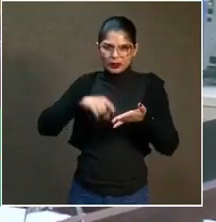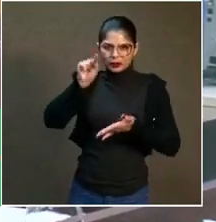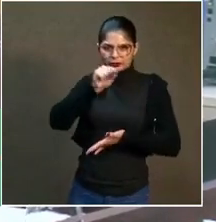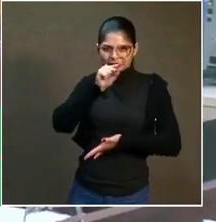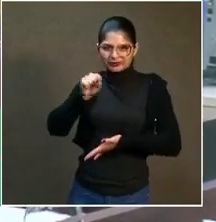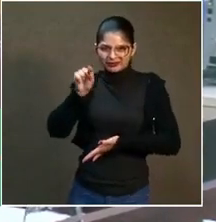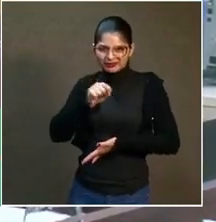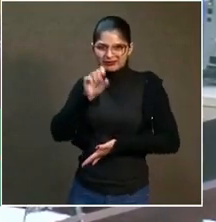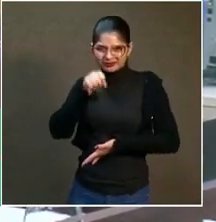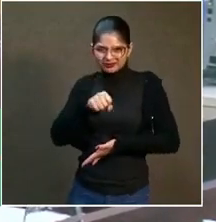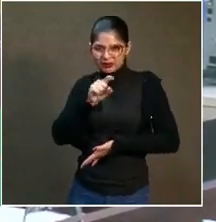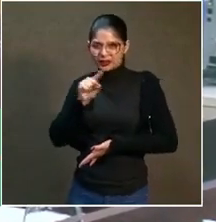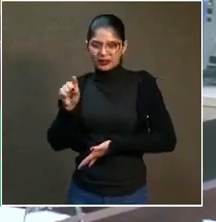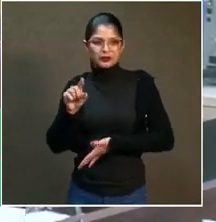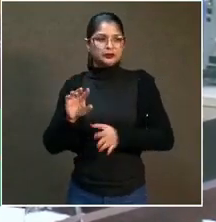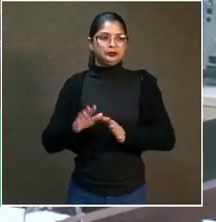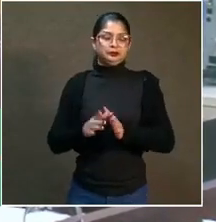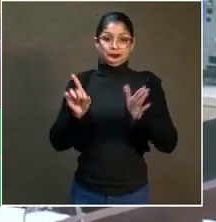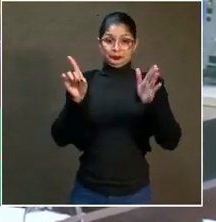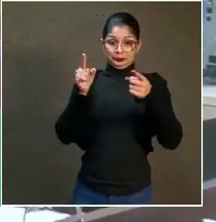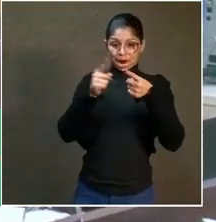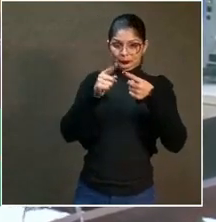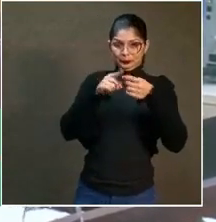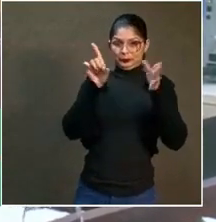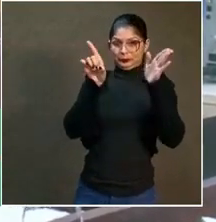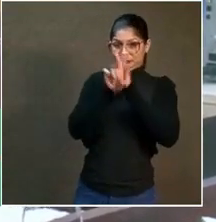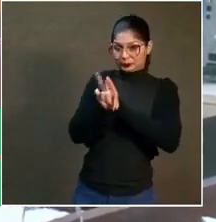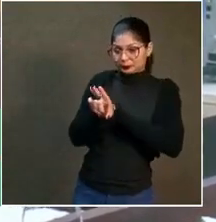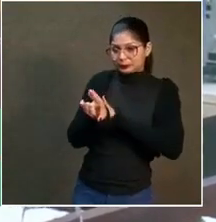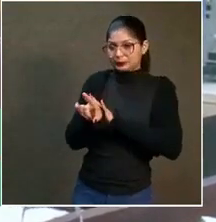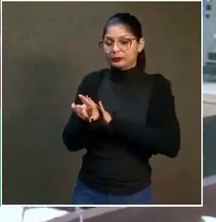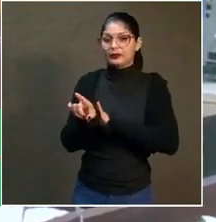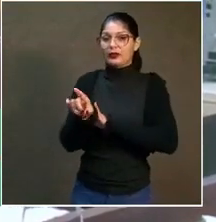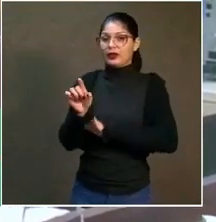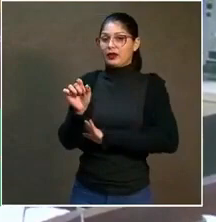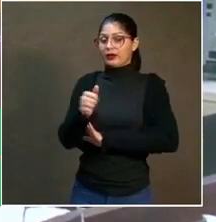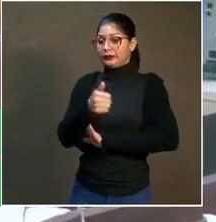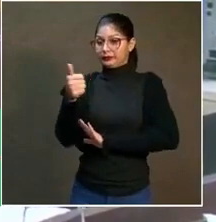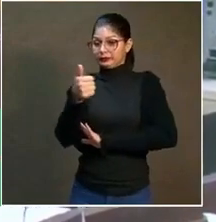é se é sobre a materialidade.